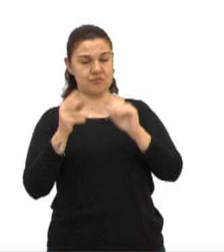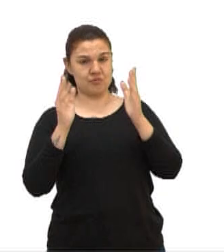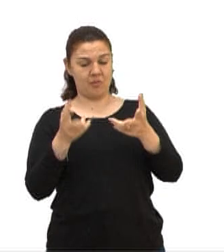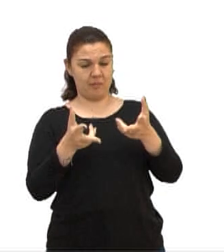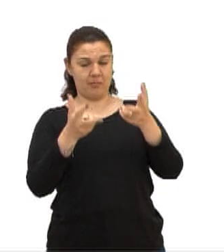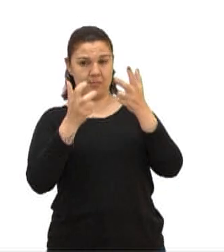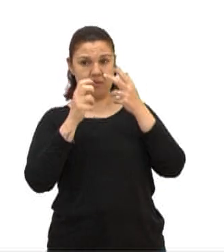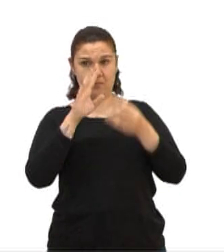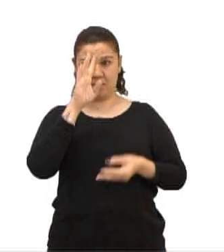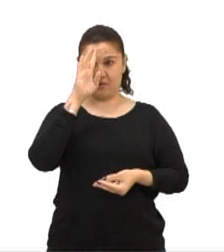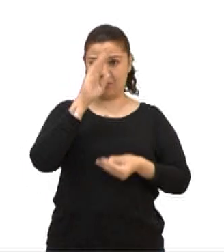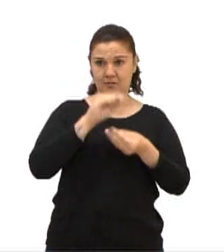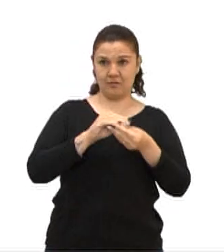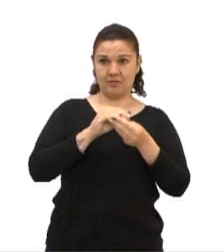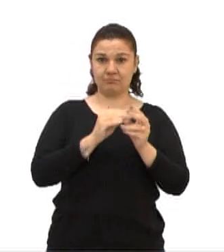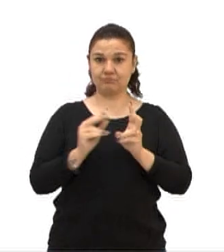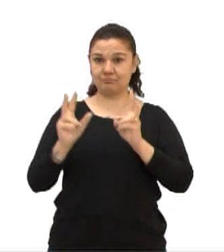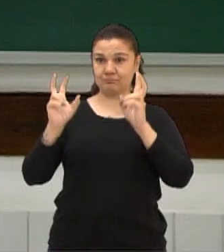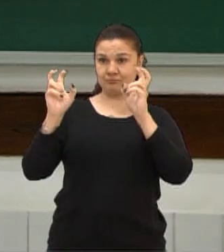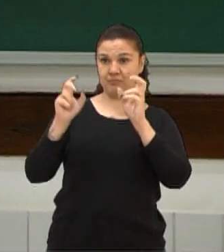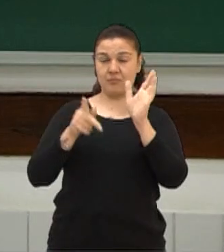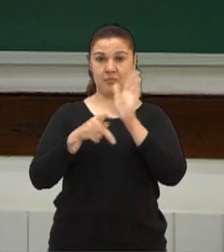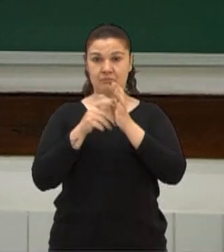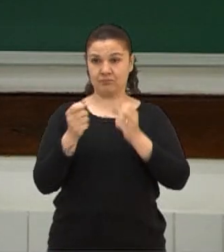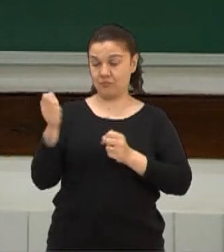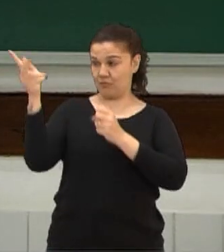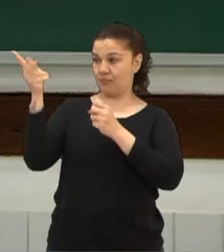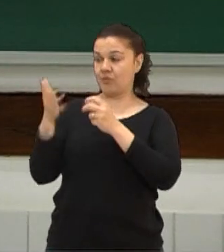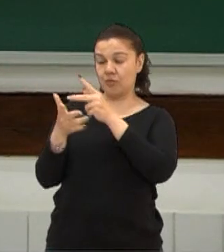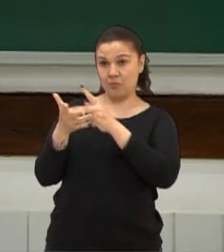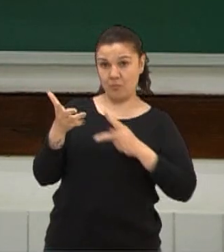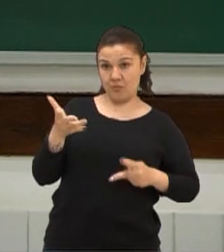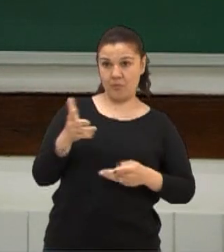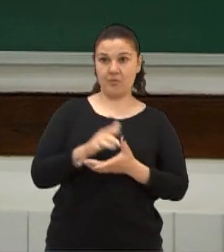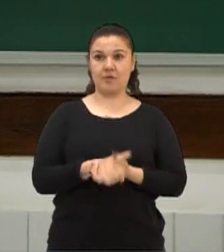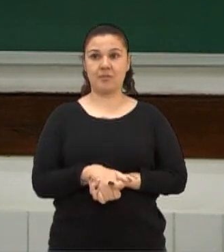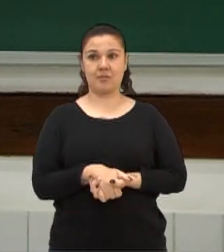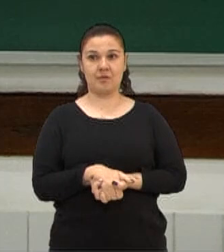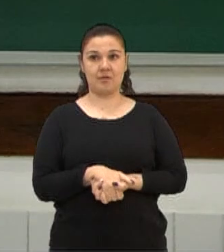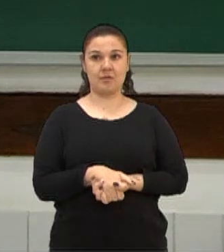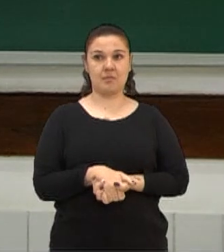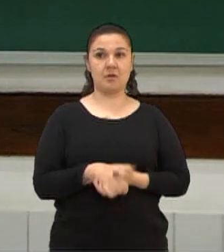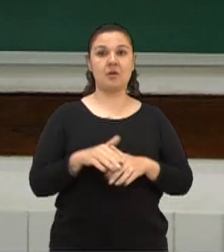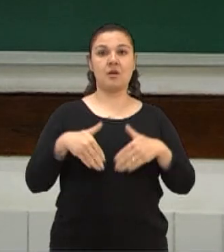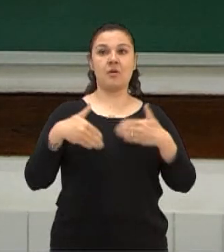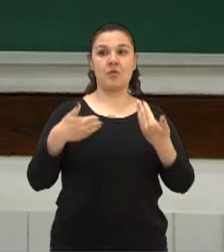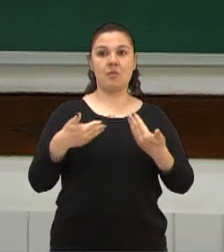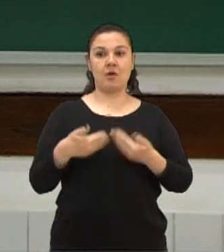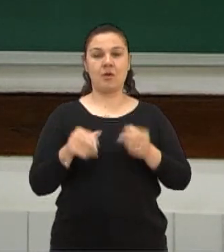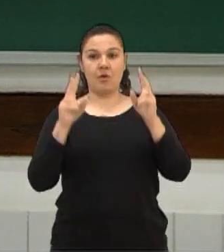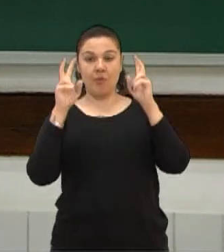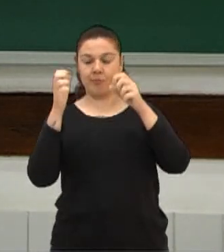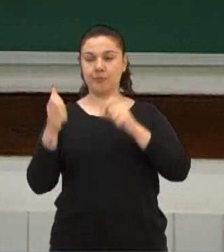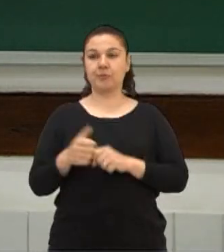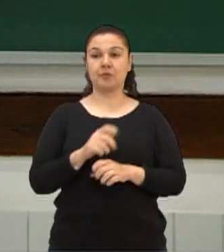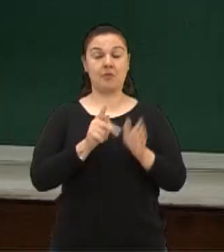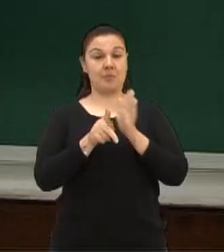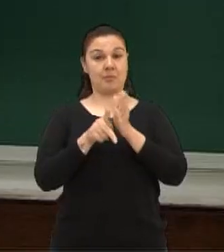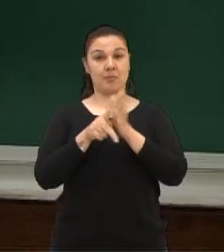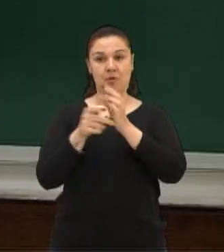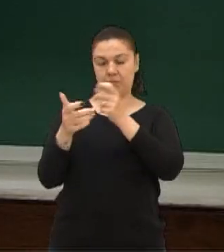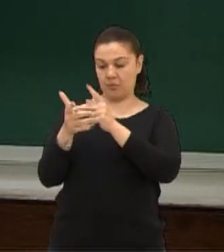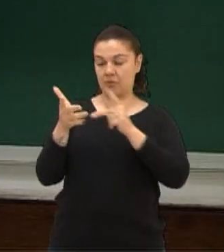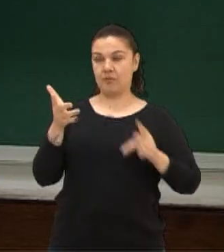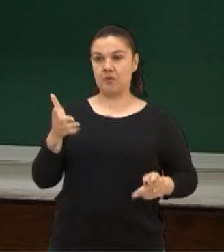possível compreender a temática do poema. Então eu já compreendo ali a temática. Qual é o tema e quais palavras